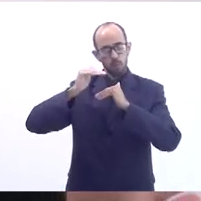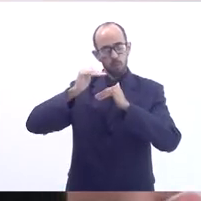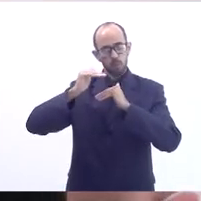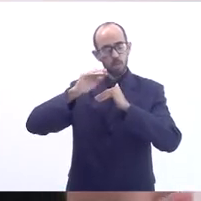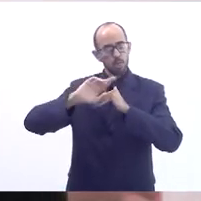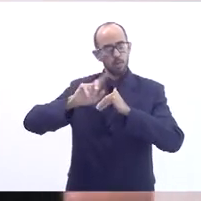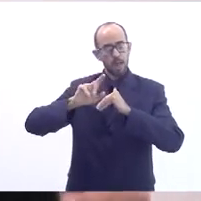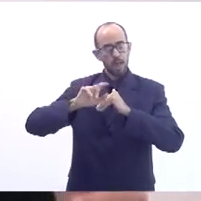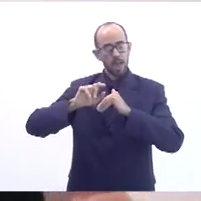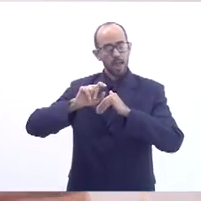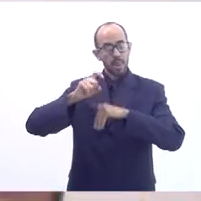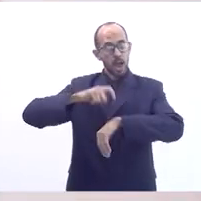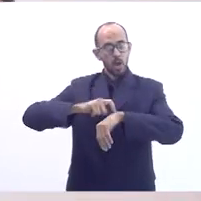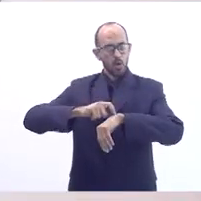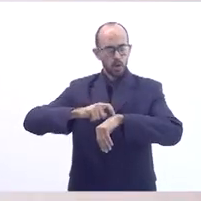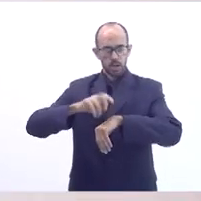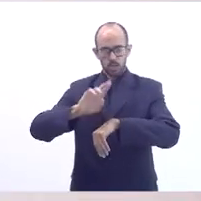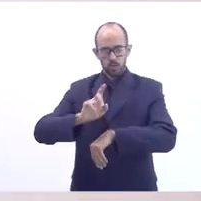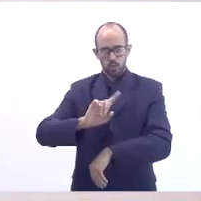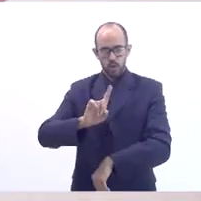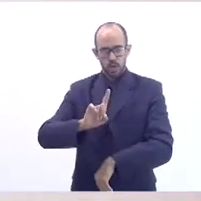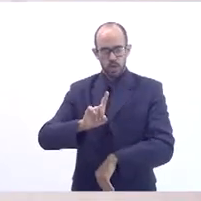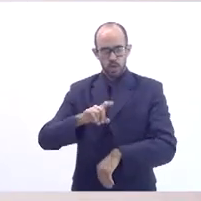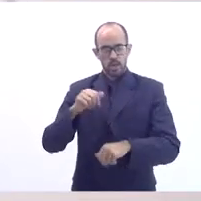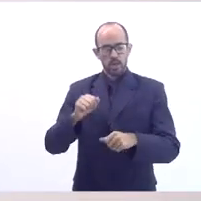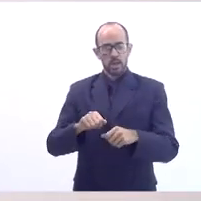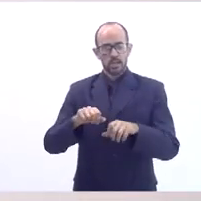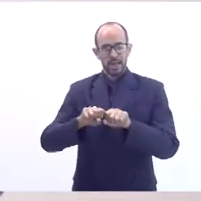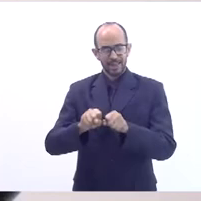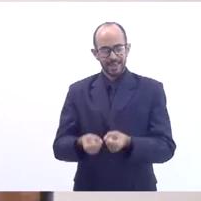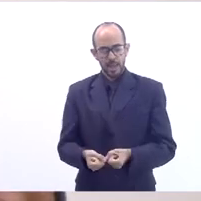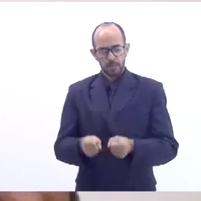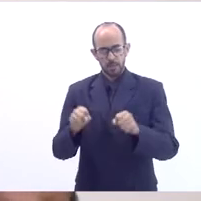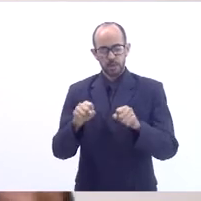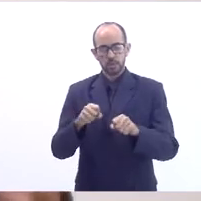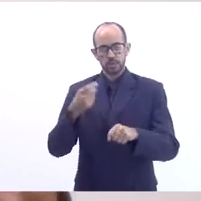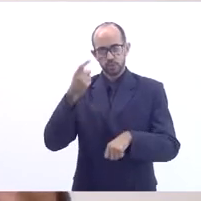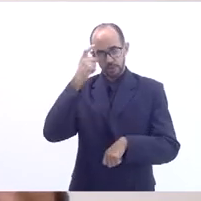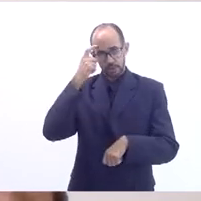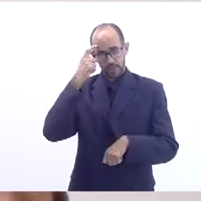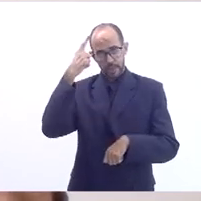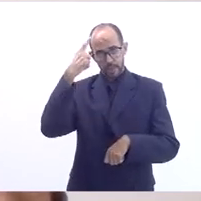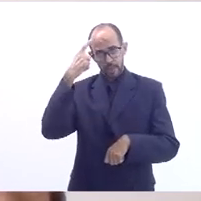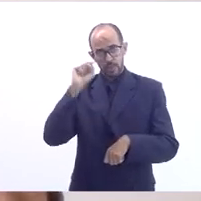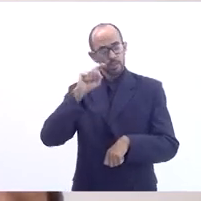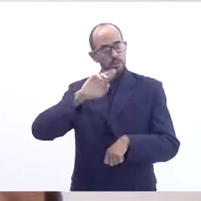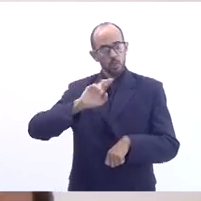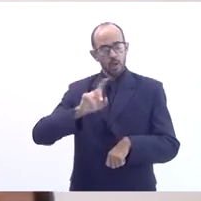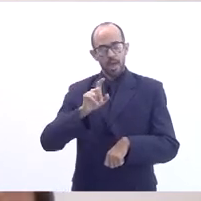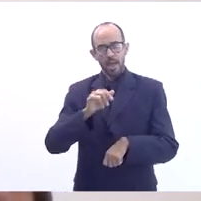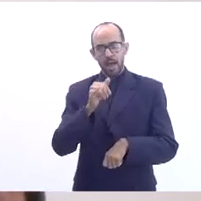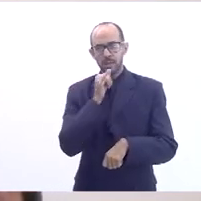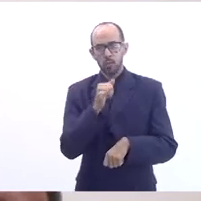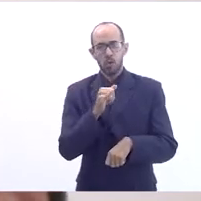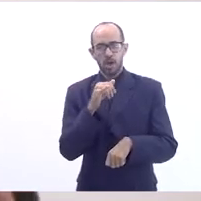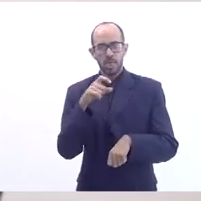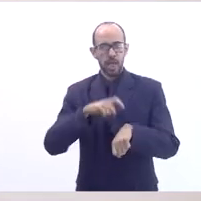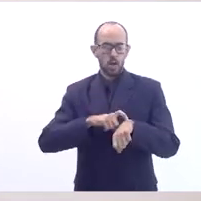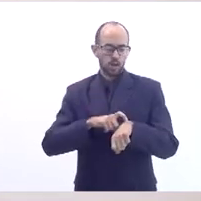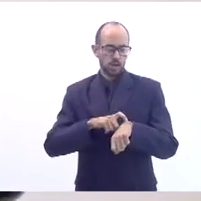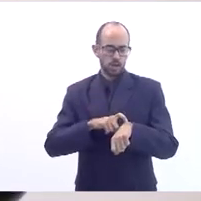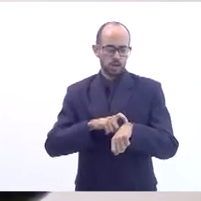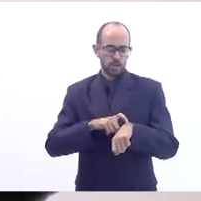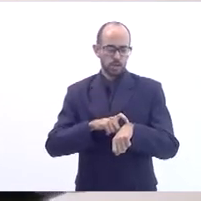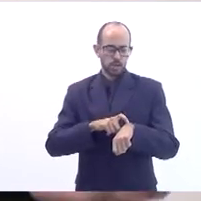cedo da noite para o dia né Isso não vai essa desconstrução gente ela ela vai demorar né a gente ainda mais assim